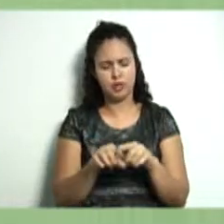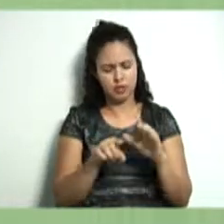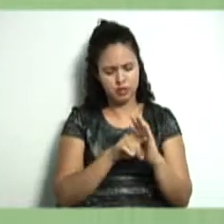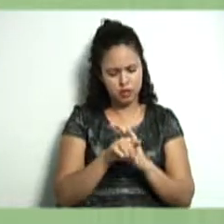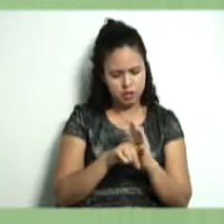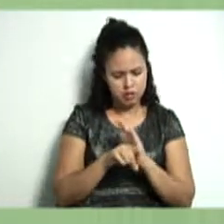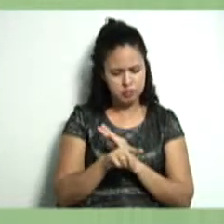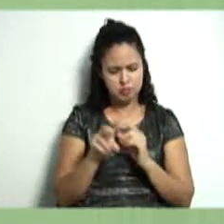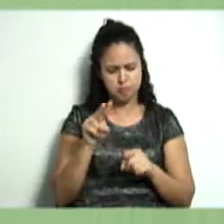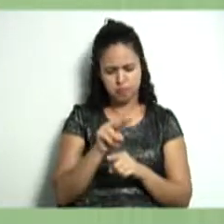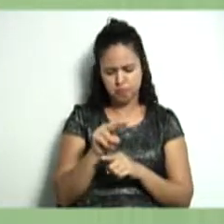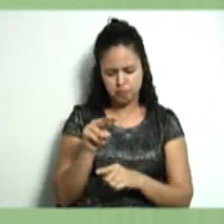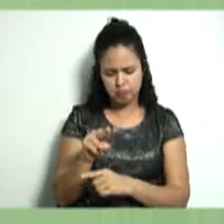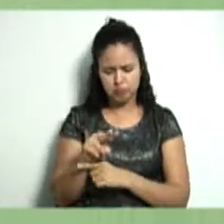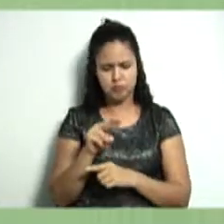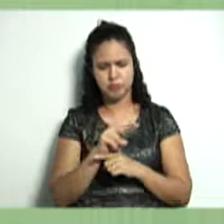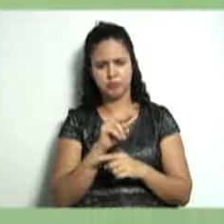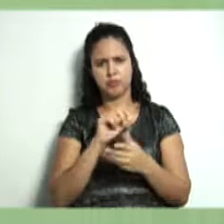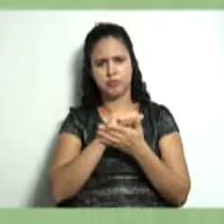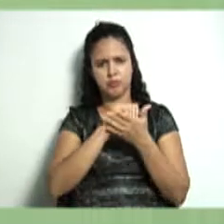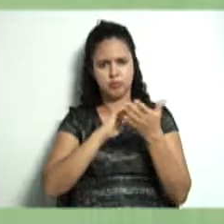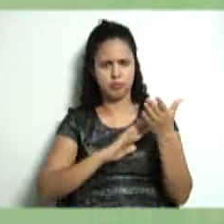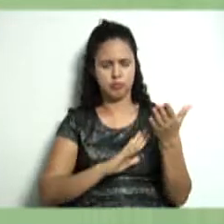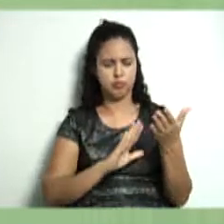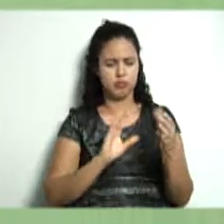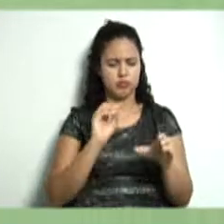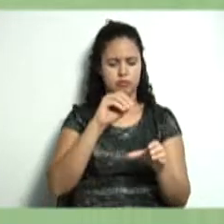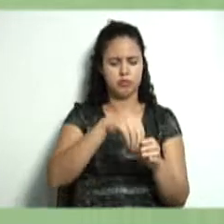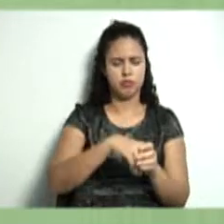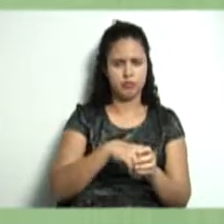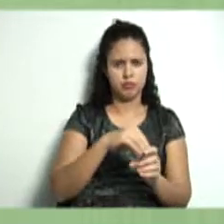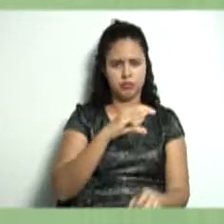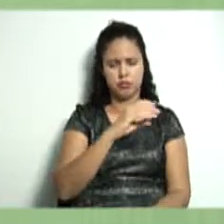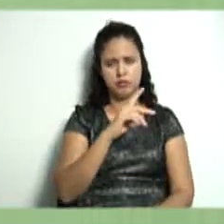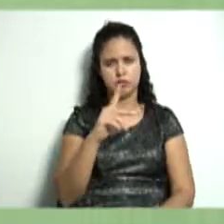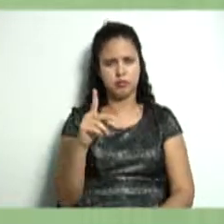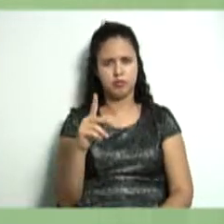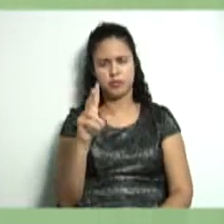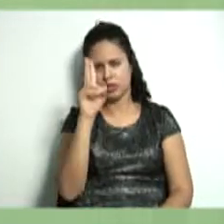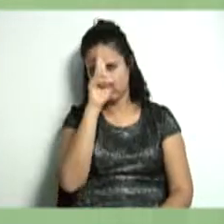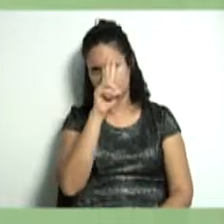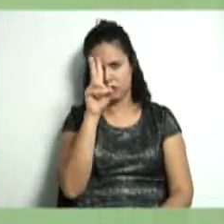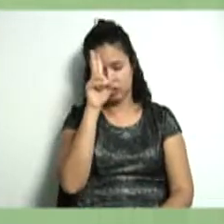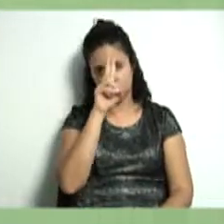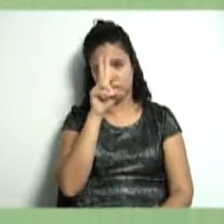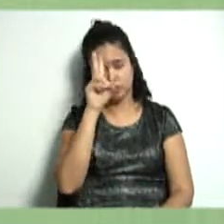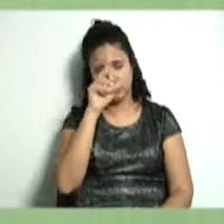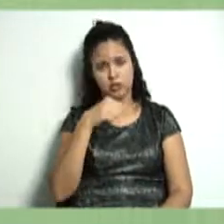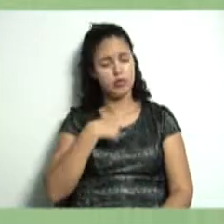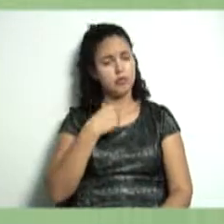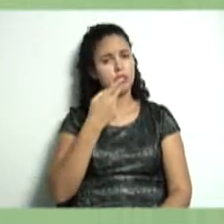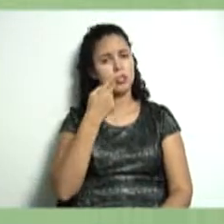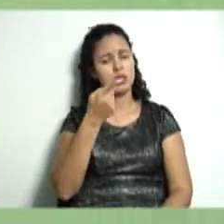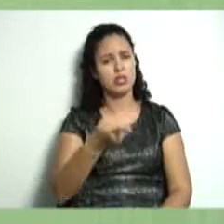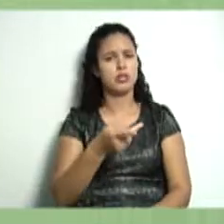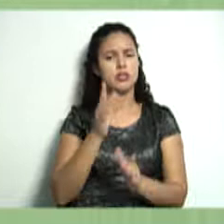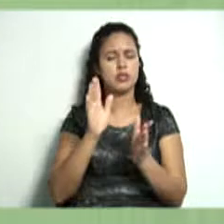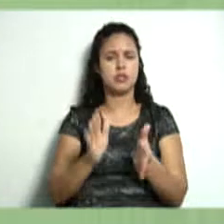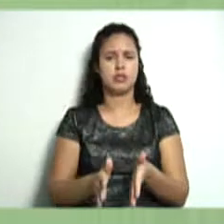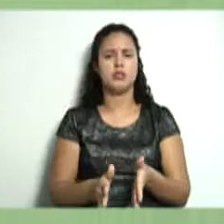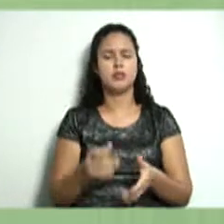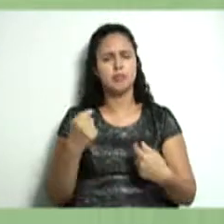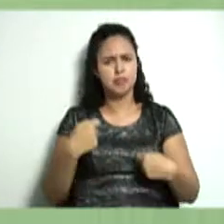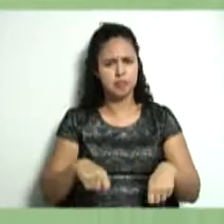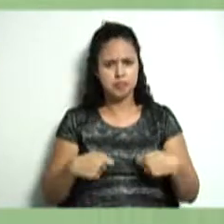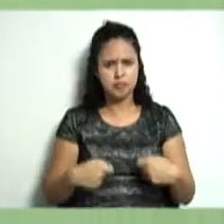na fiscalização das atividades desenvolvidas pela cooperativa. Lembra, eu falei então que a gente precisa